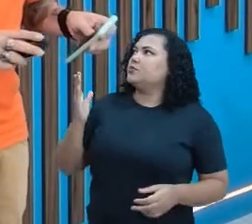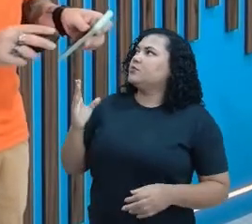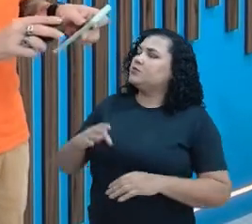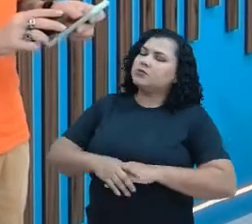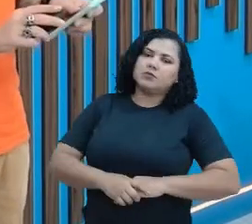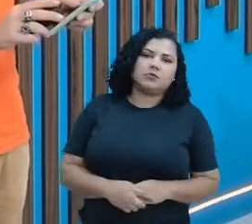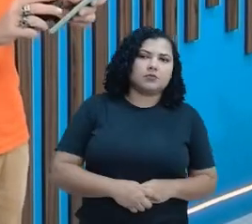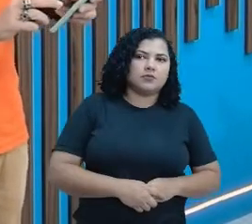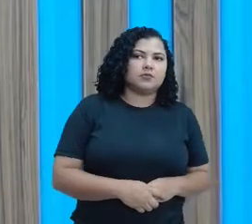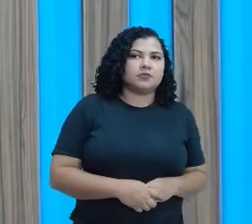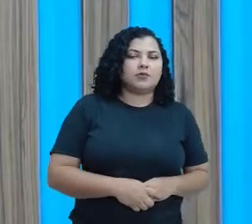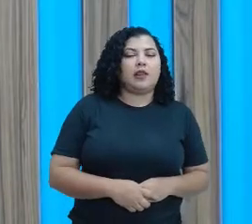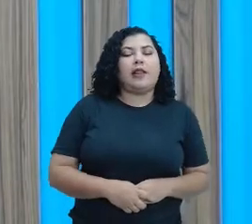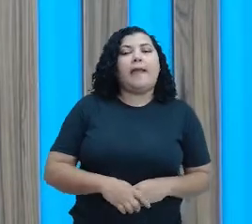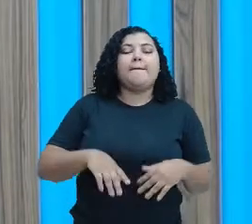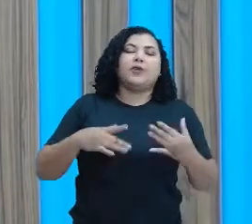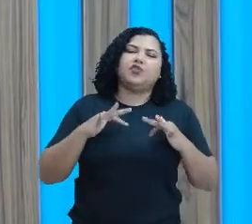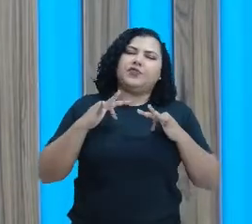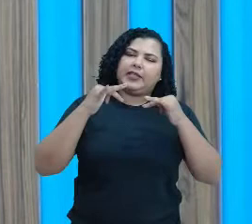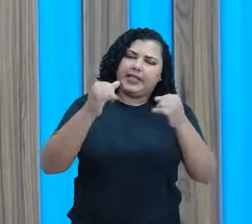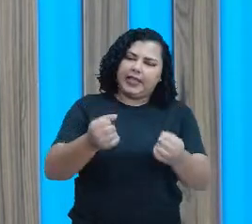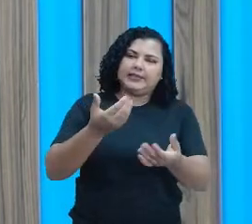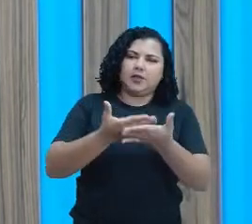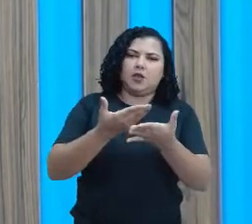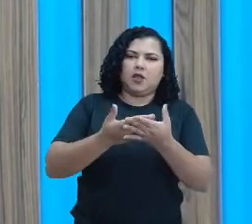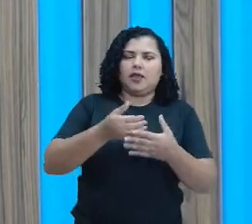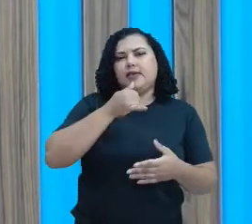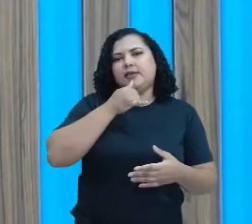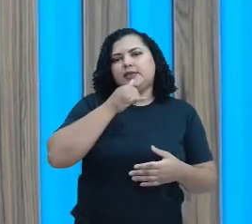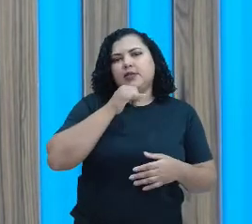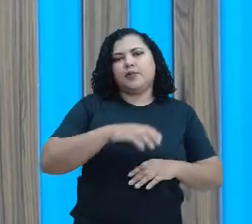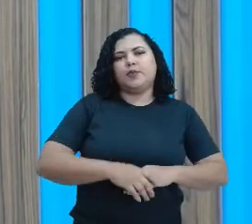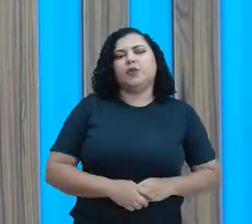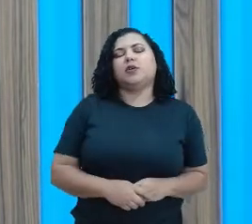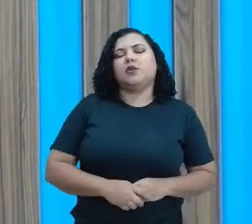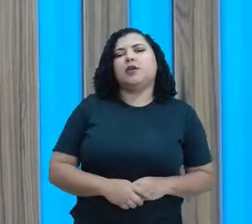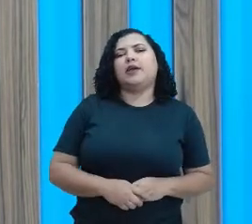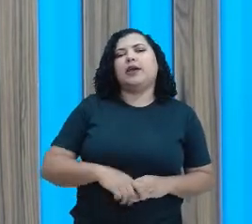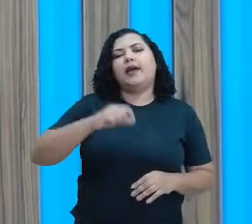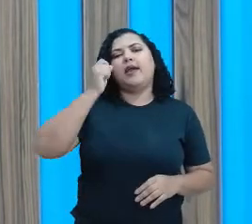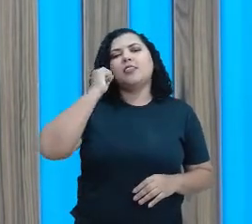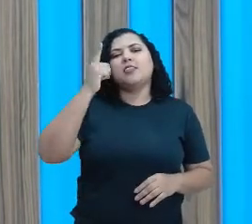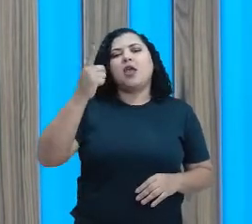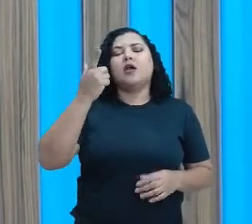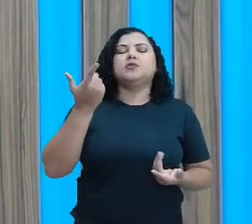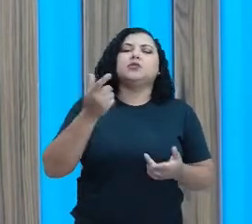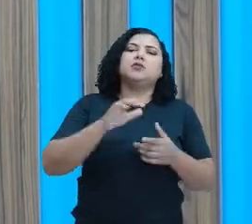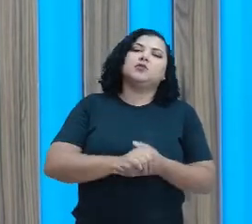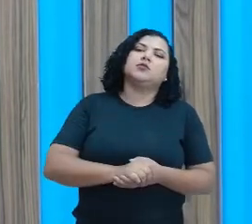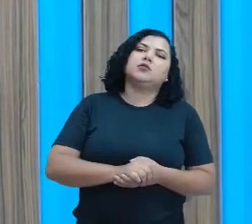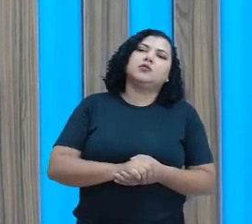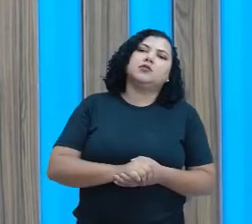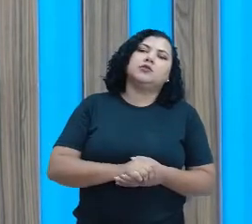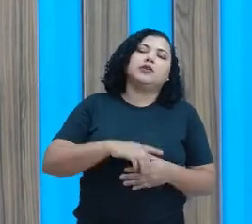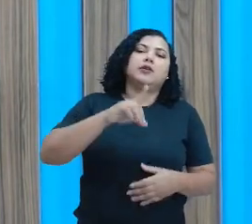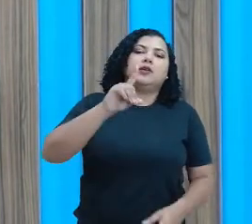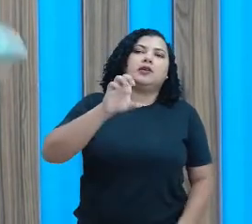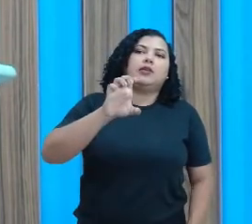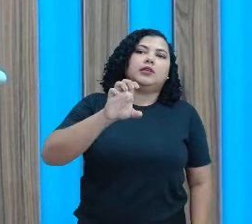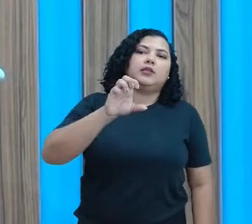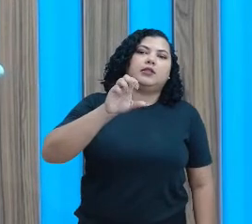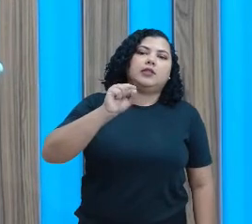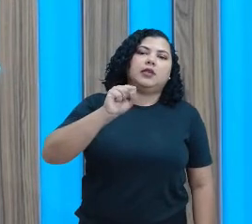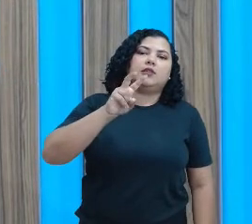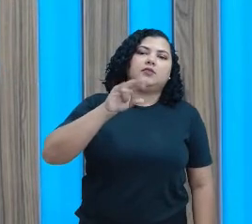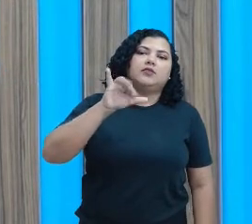fazer agora essa parte final da aula, que seria, por exemplo, a ideia de desvio padrão, eu vou pedir a consideração aqui